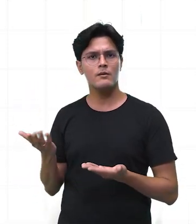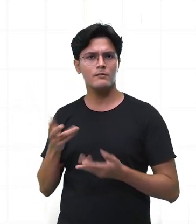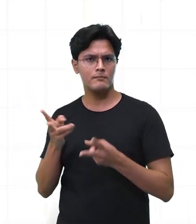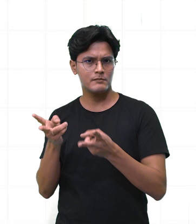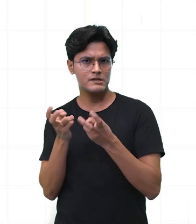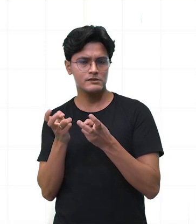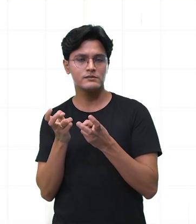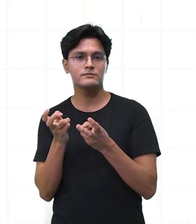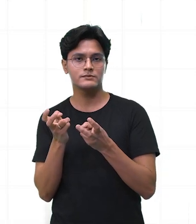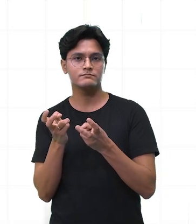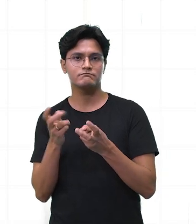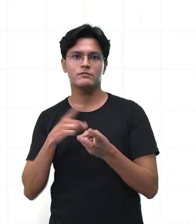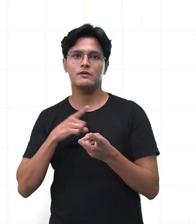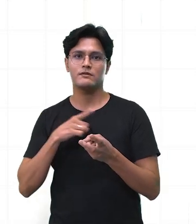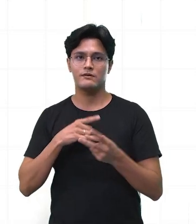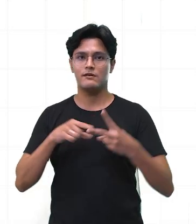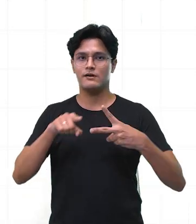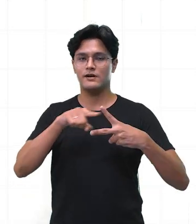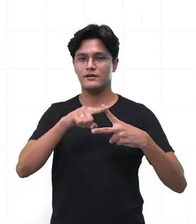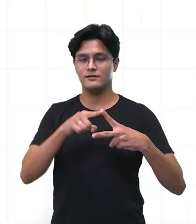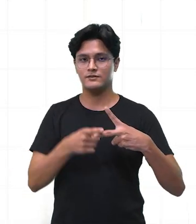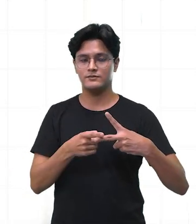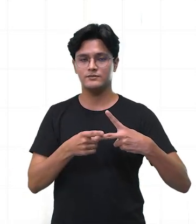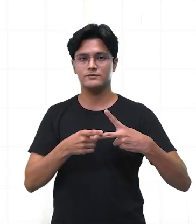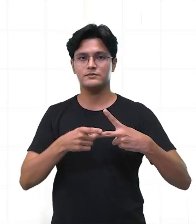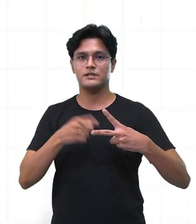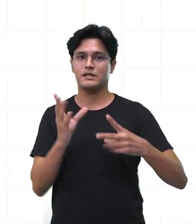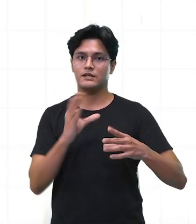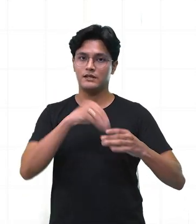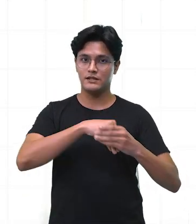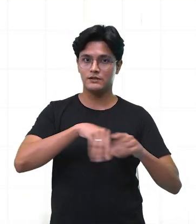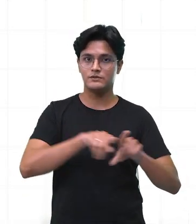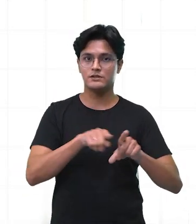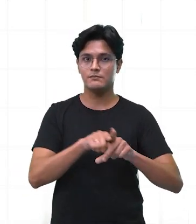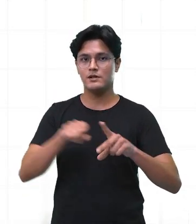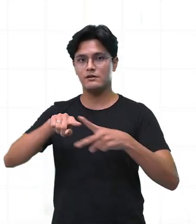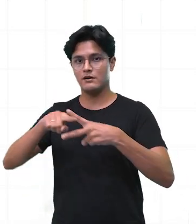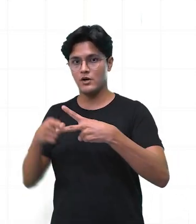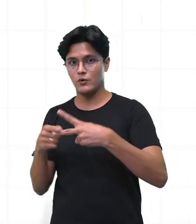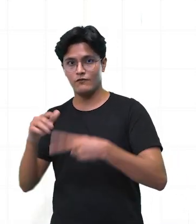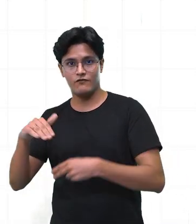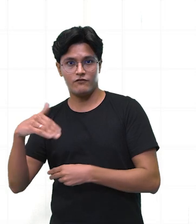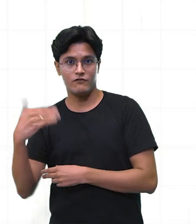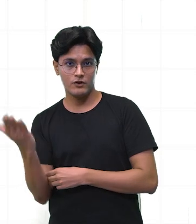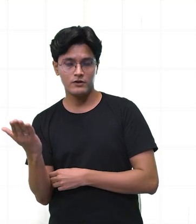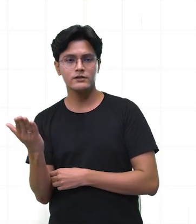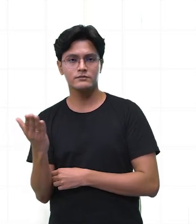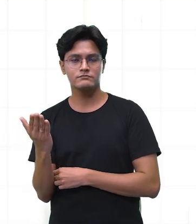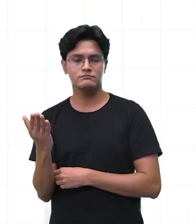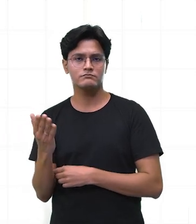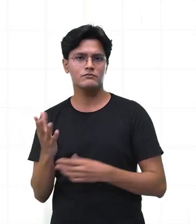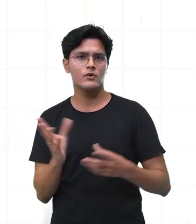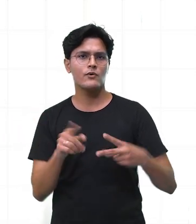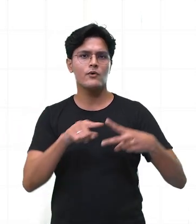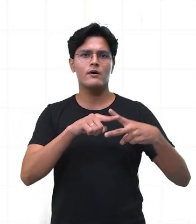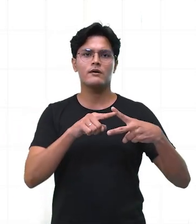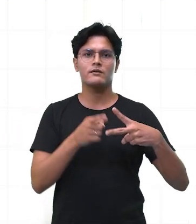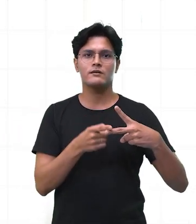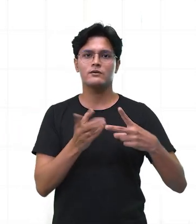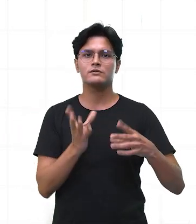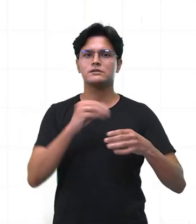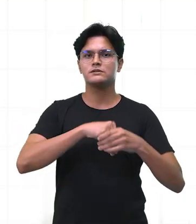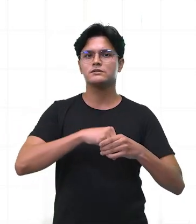temos aqui os ângulos internos e externos. Quais são os ângulos